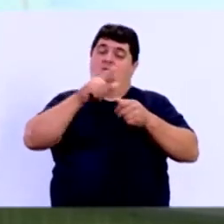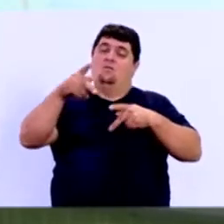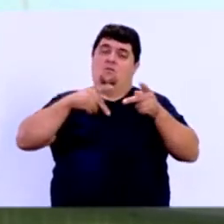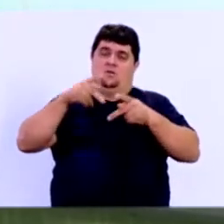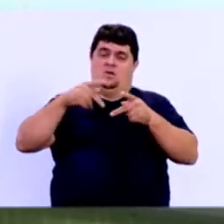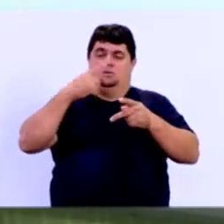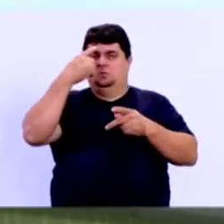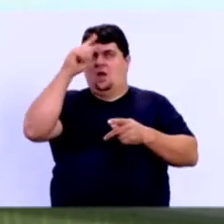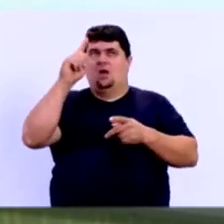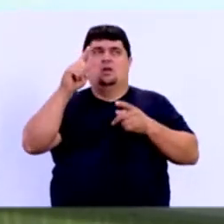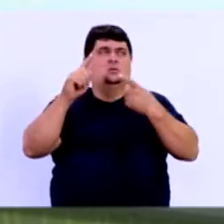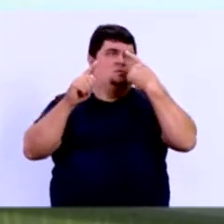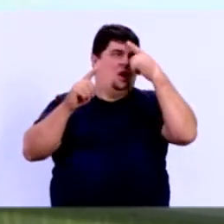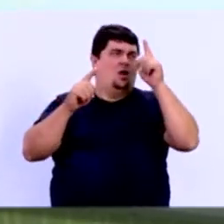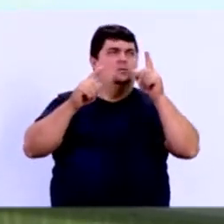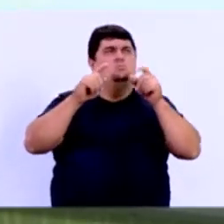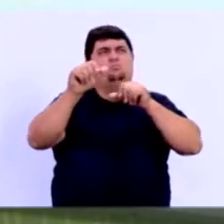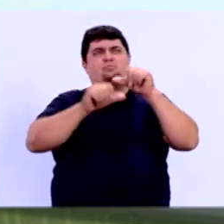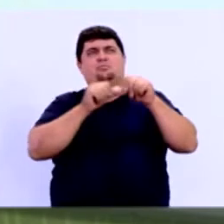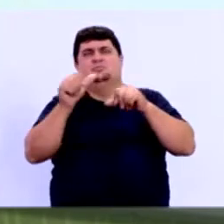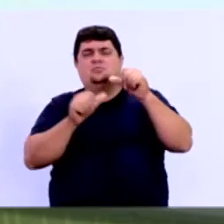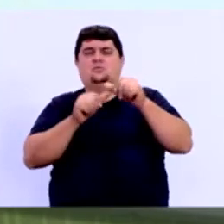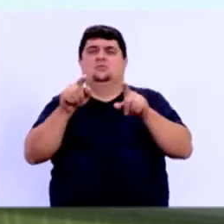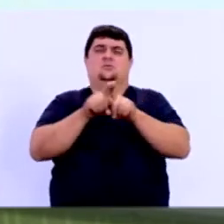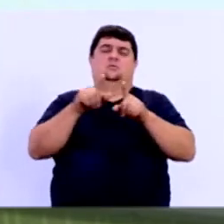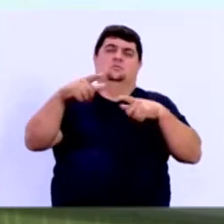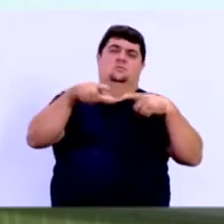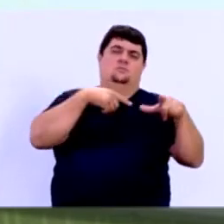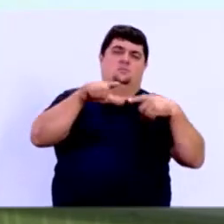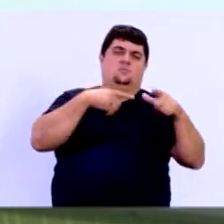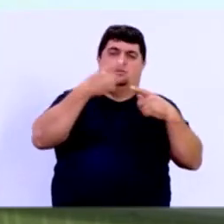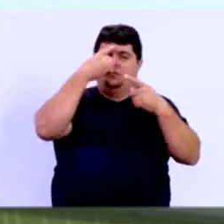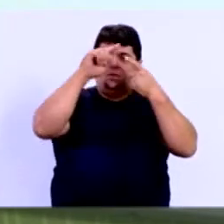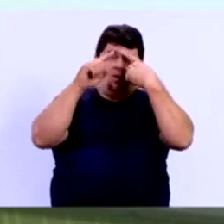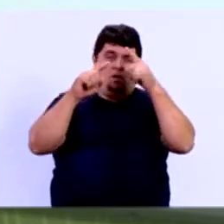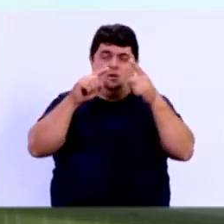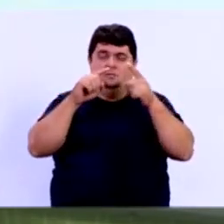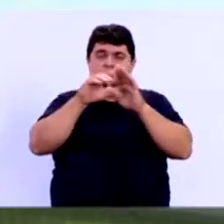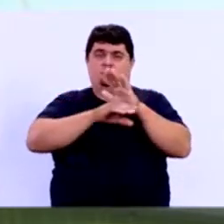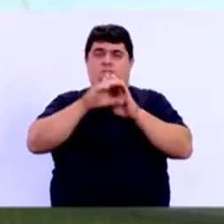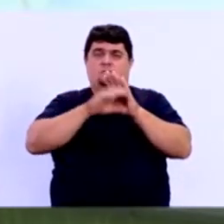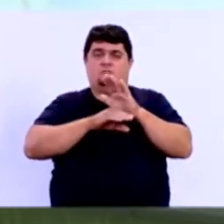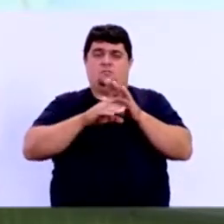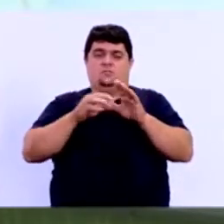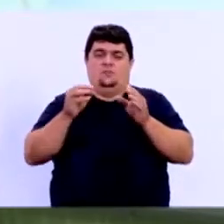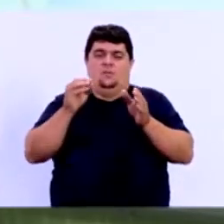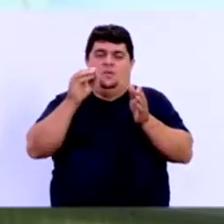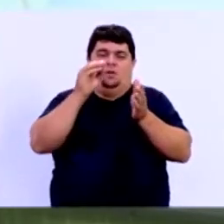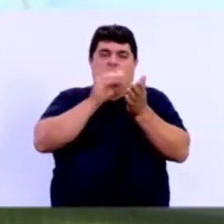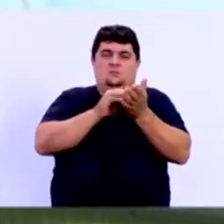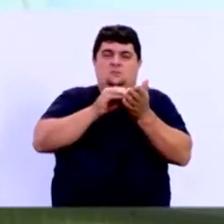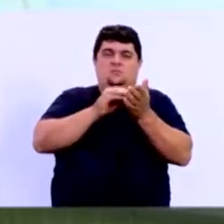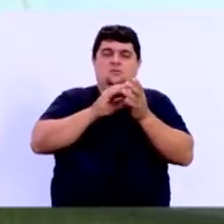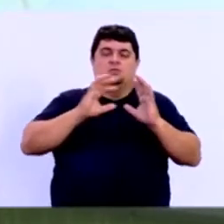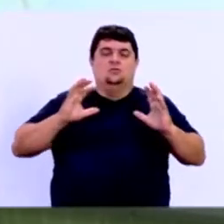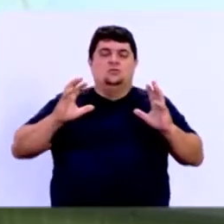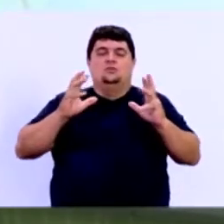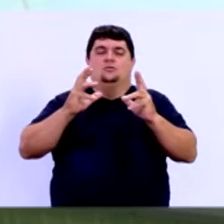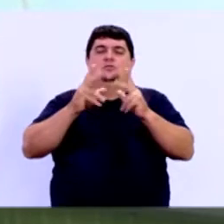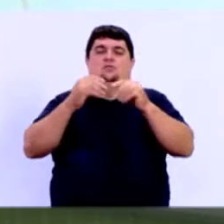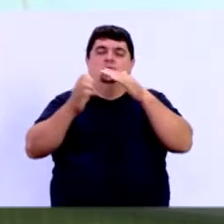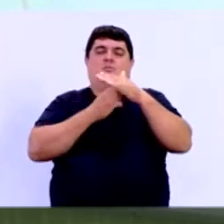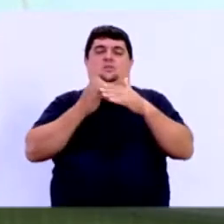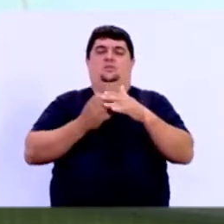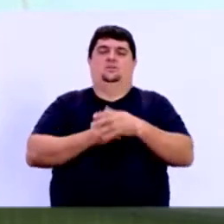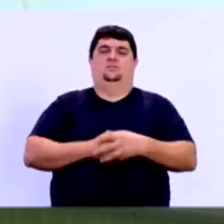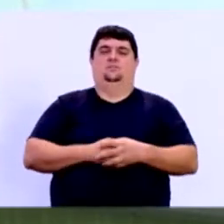ter ideias, né? E para trabalhar em cima dessas ideias e desses conceitos com aplicação em toda a organização, em toda a